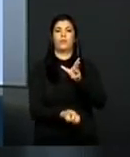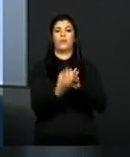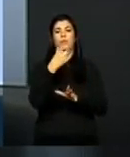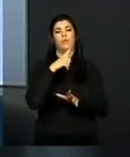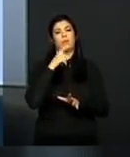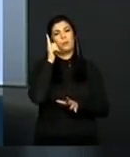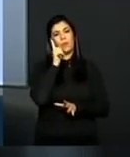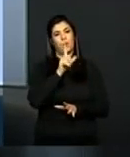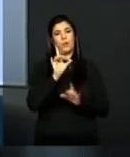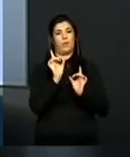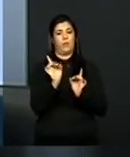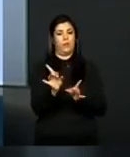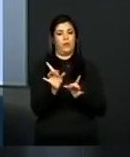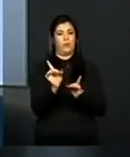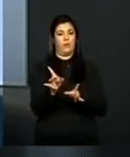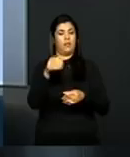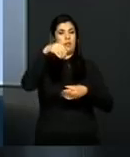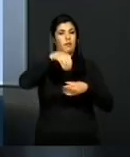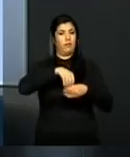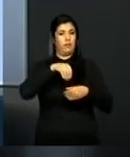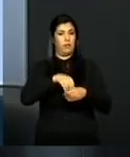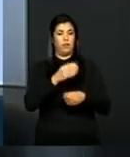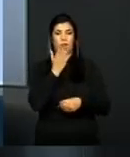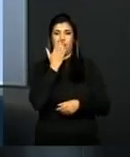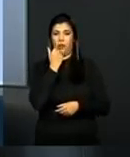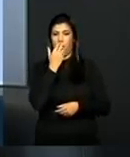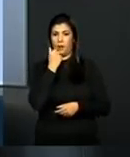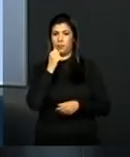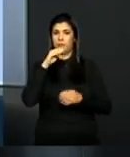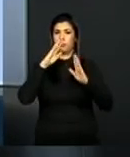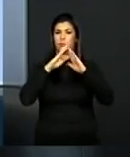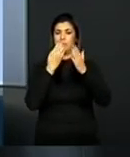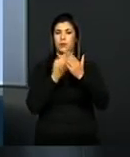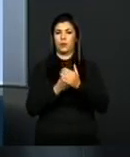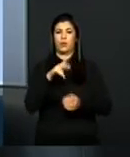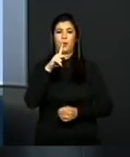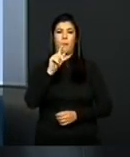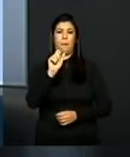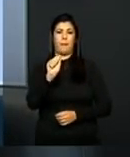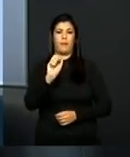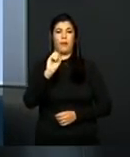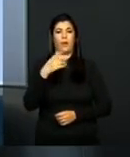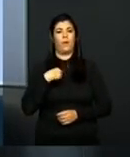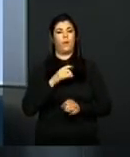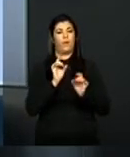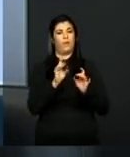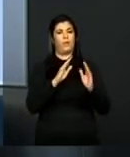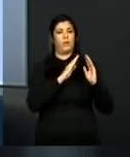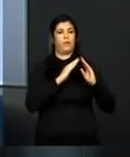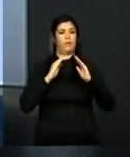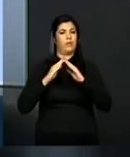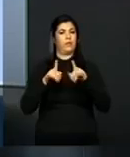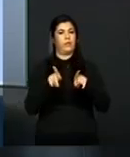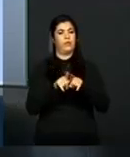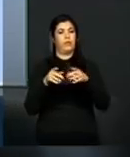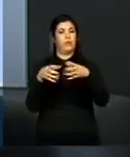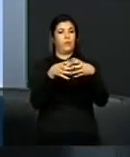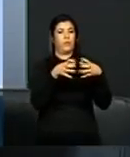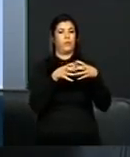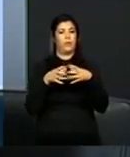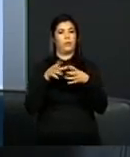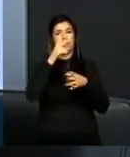vende. Ou na alimentação escolar, ou no PA, ou para os vizinhos, ou para a comunidade. Por